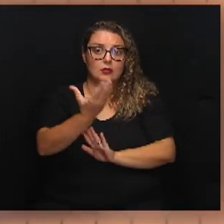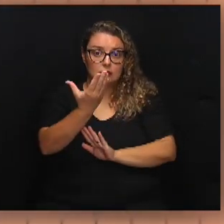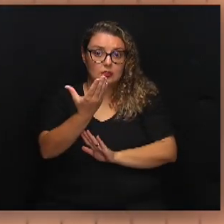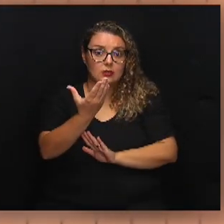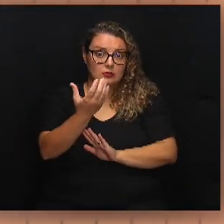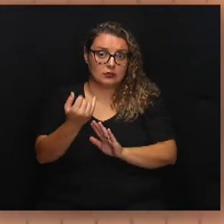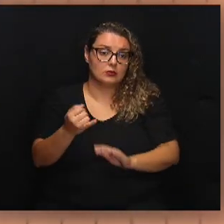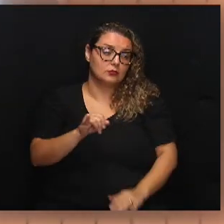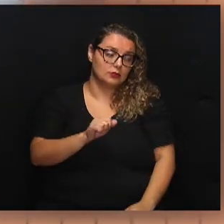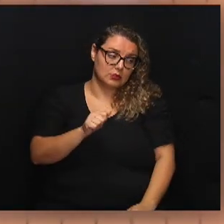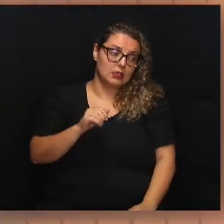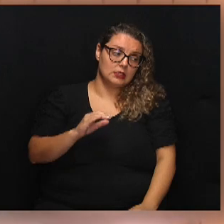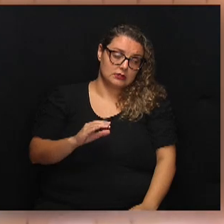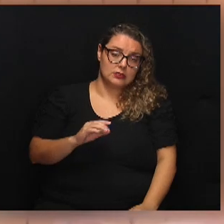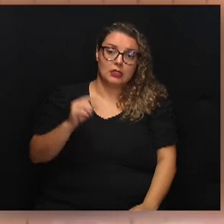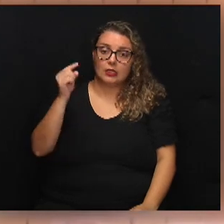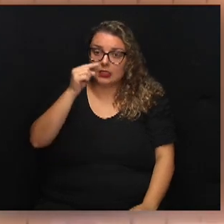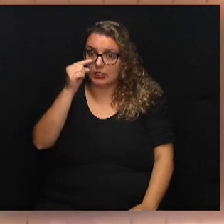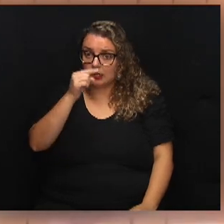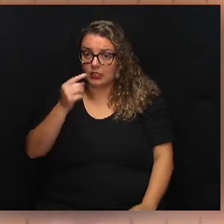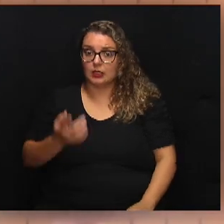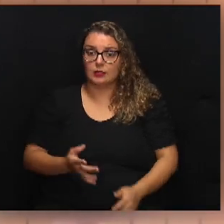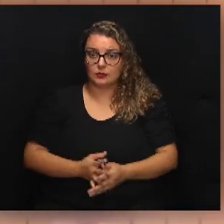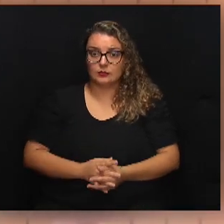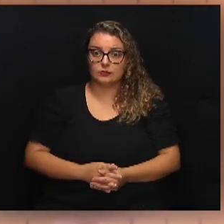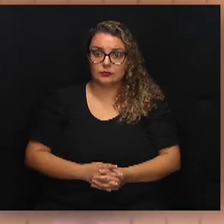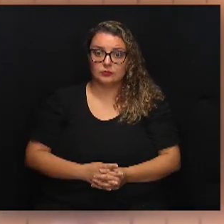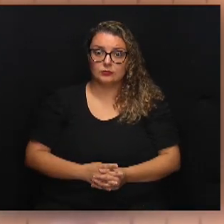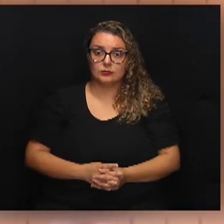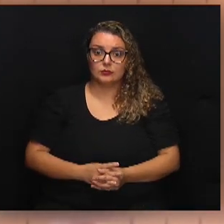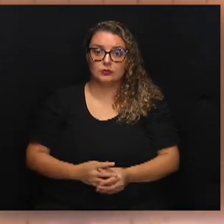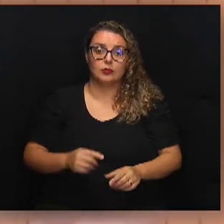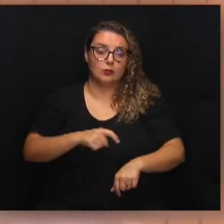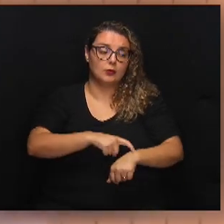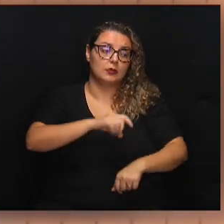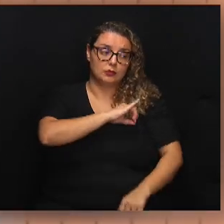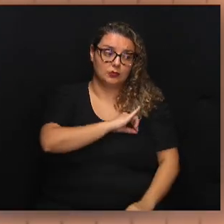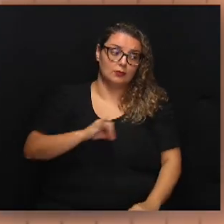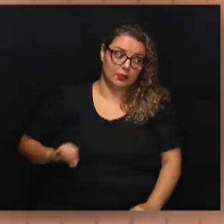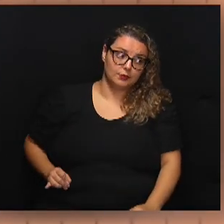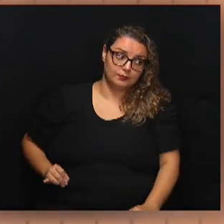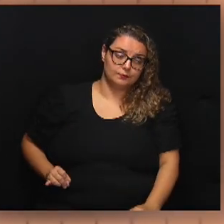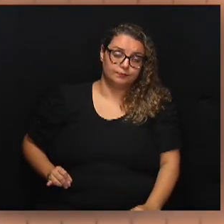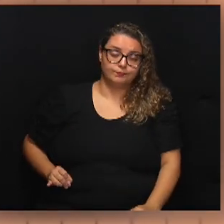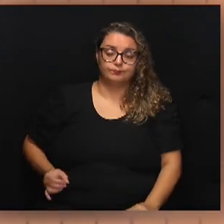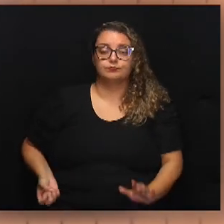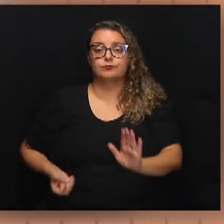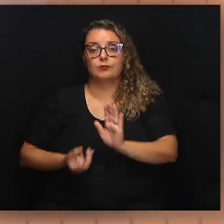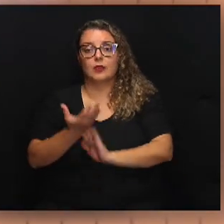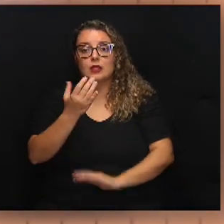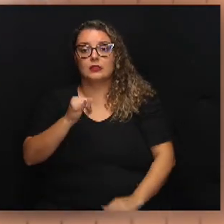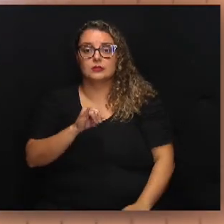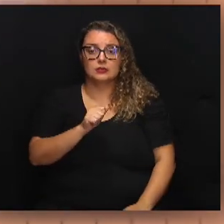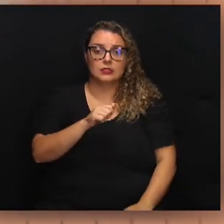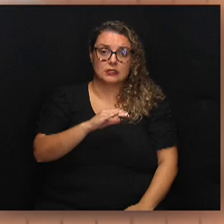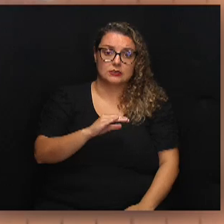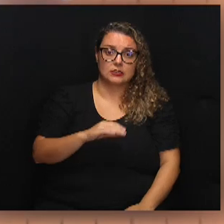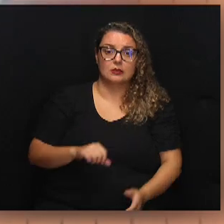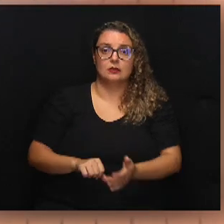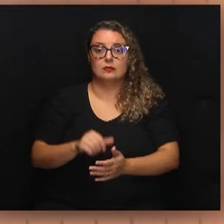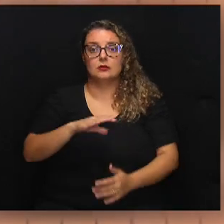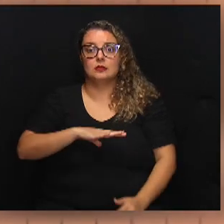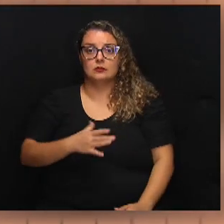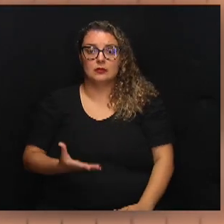do IAC lá no Império, né? A criação do IAC, a primeira cidade não